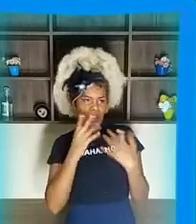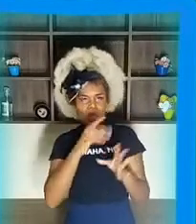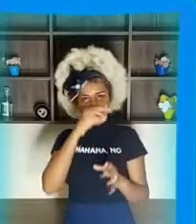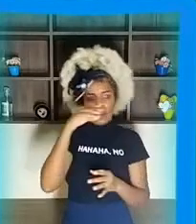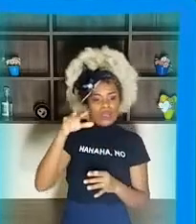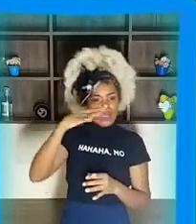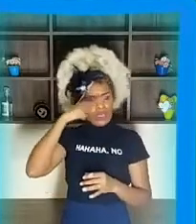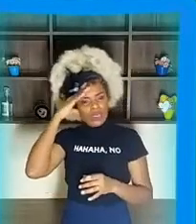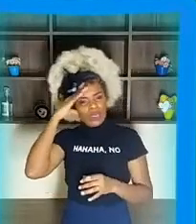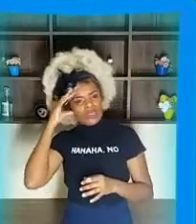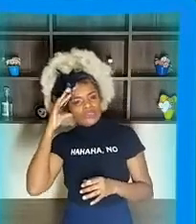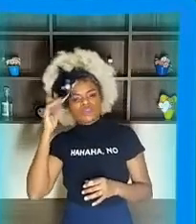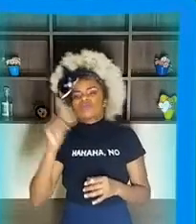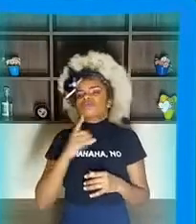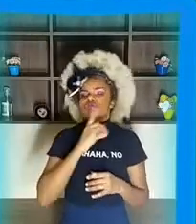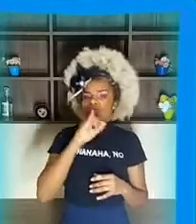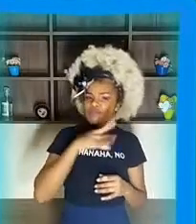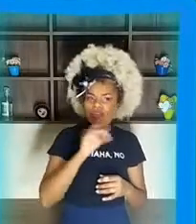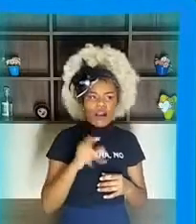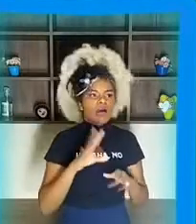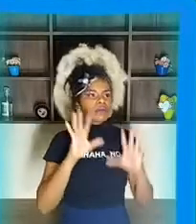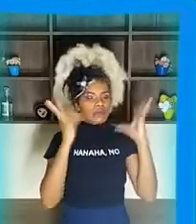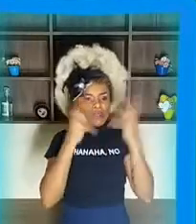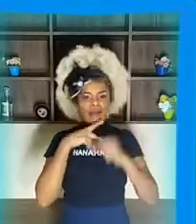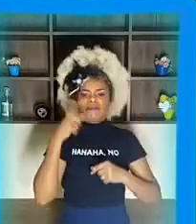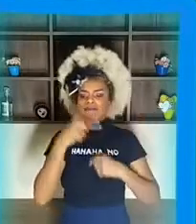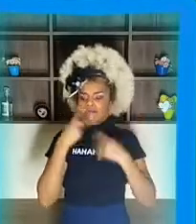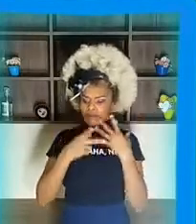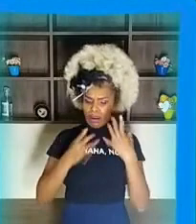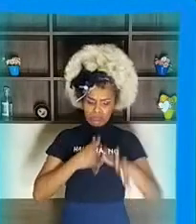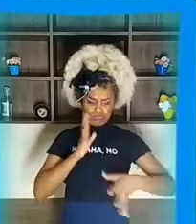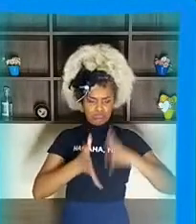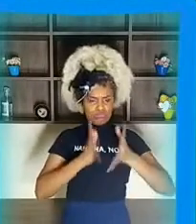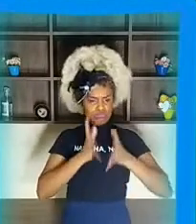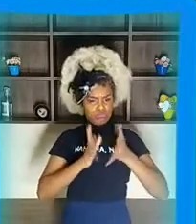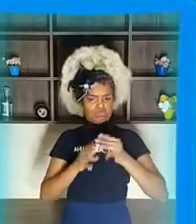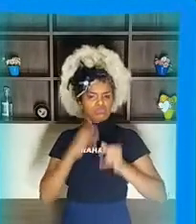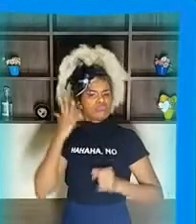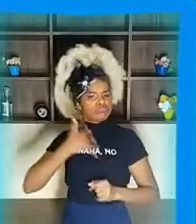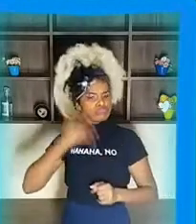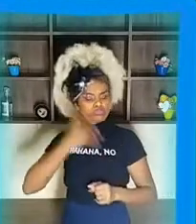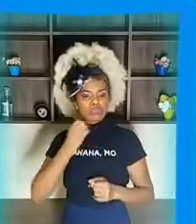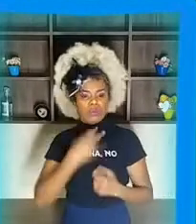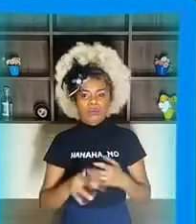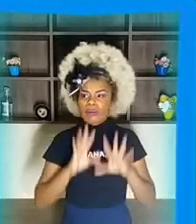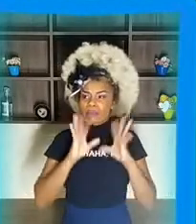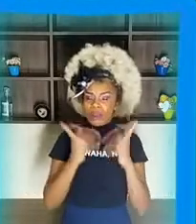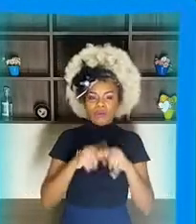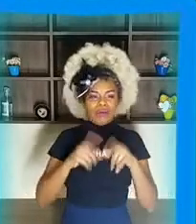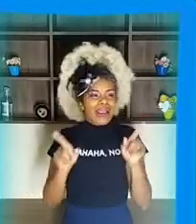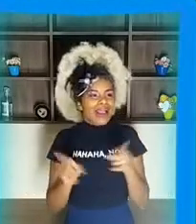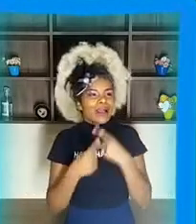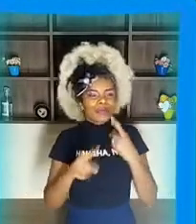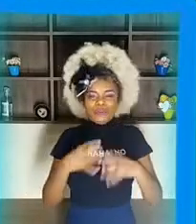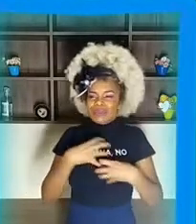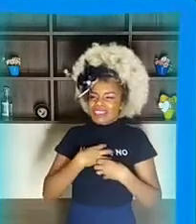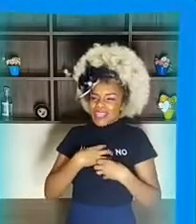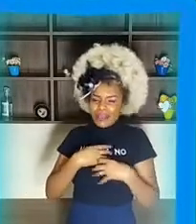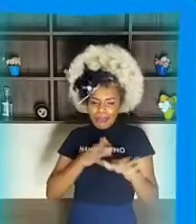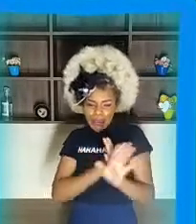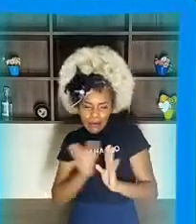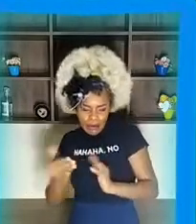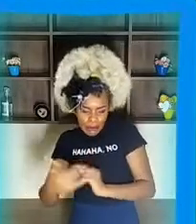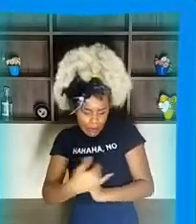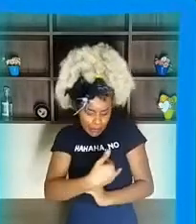que é um astro nessa, na oratória. Mas, assim, é maravilhoso. E aí você fica ouvindo. Mas a música, parece que ela pega um atalhozinho,